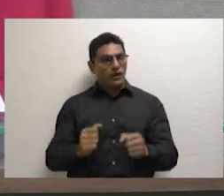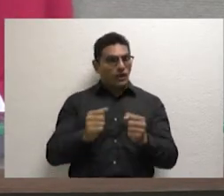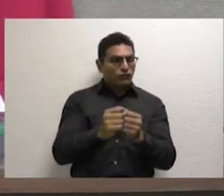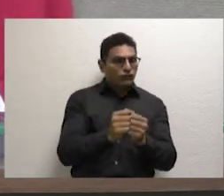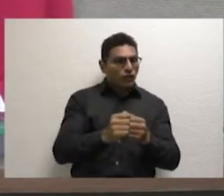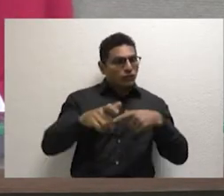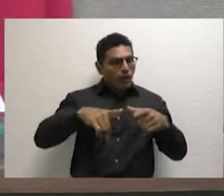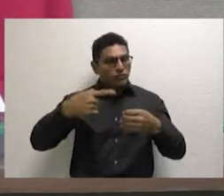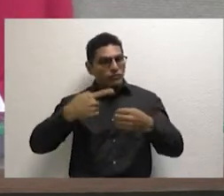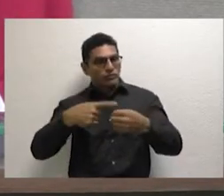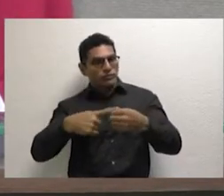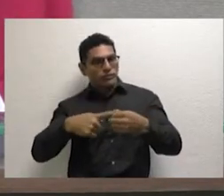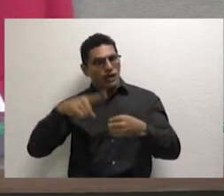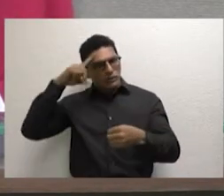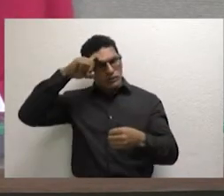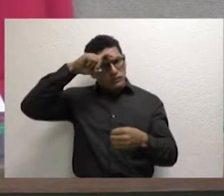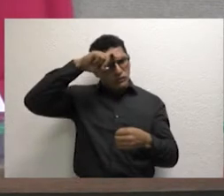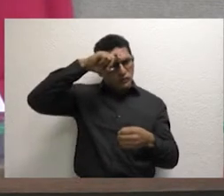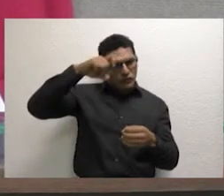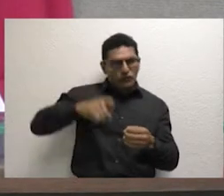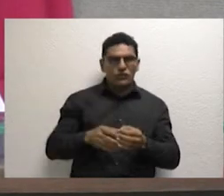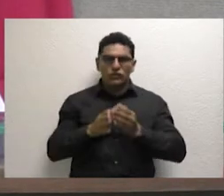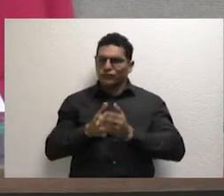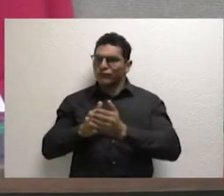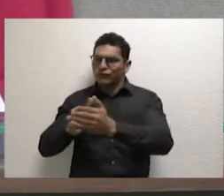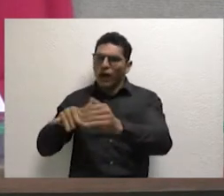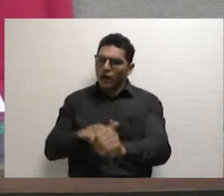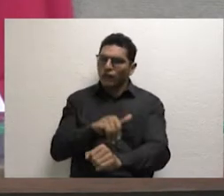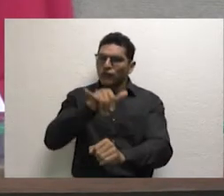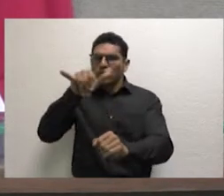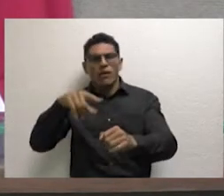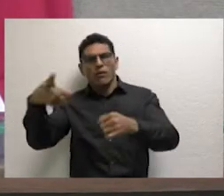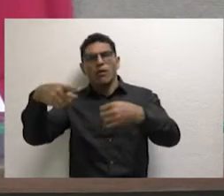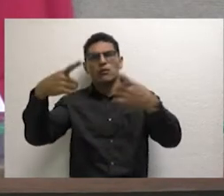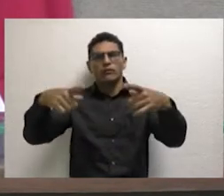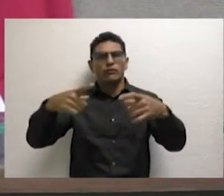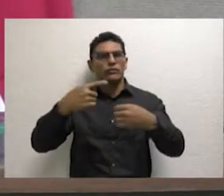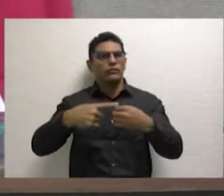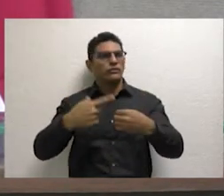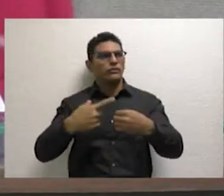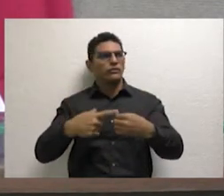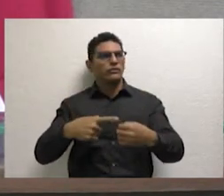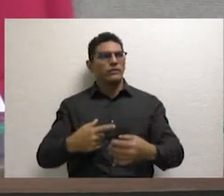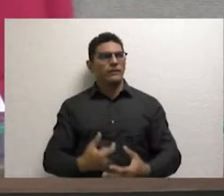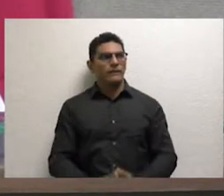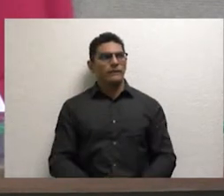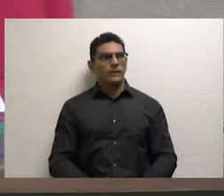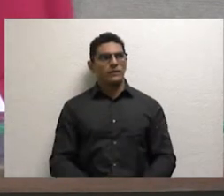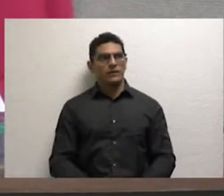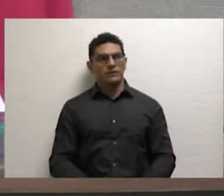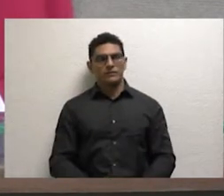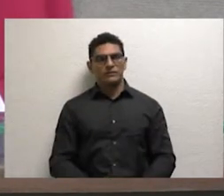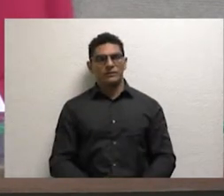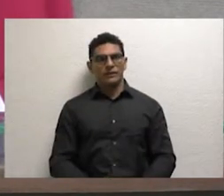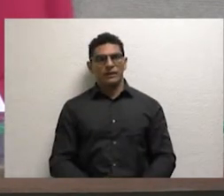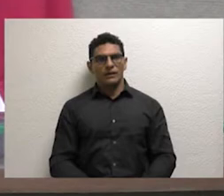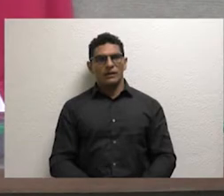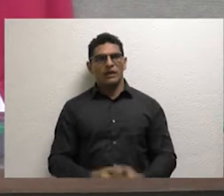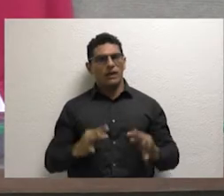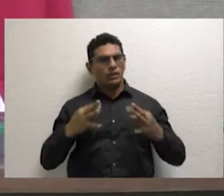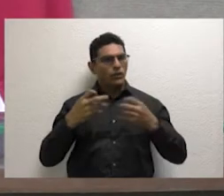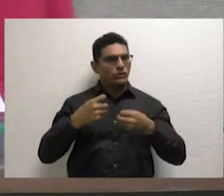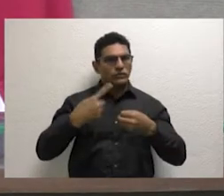como se deslocar para as demais comarcas. E o defensor, certamente, esses cinco defensores vão atender todos os municípios,